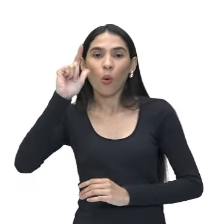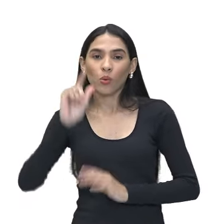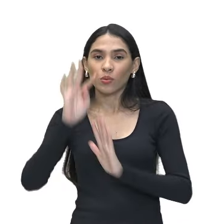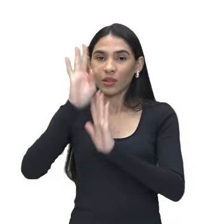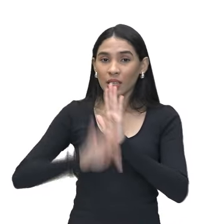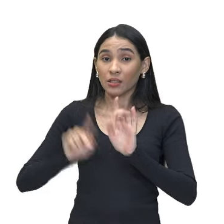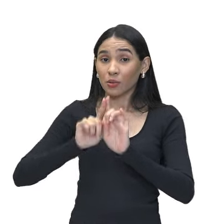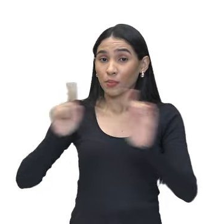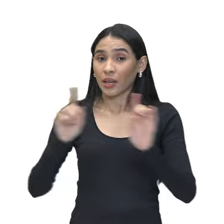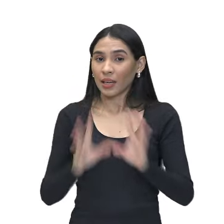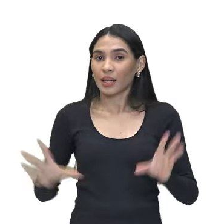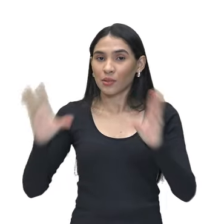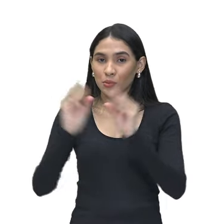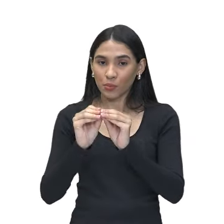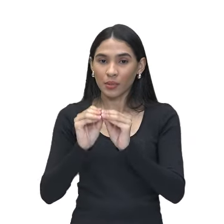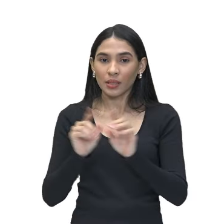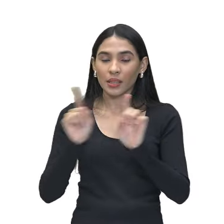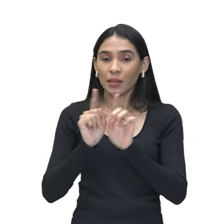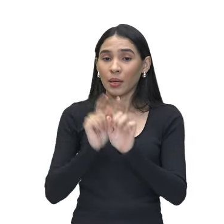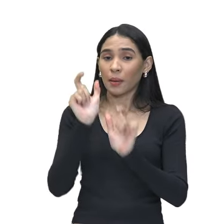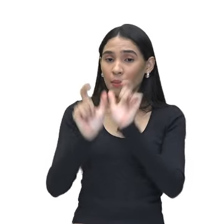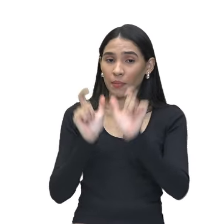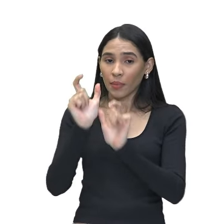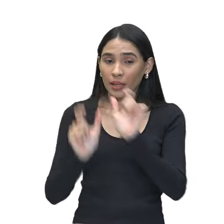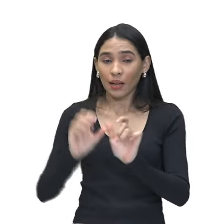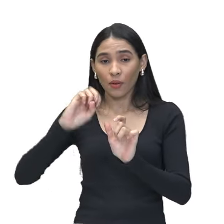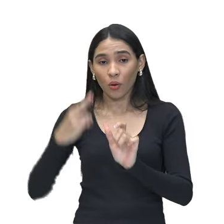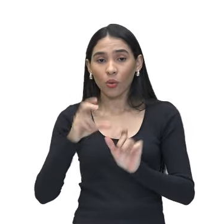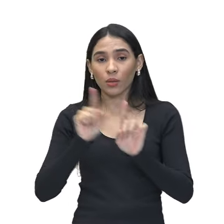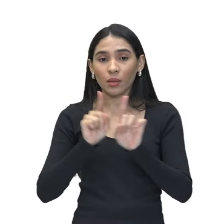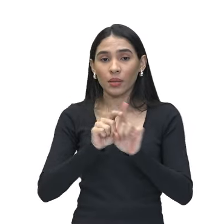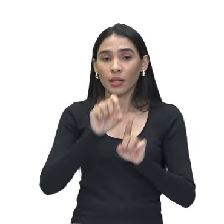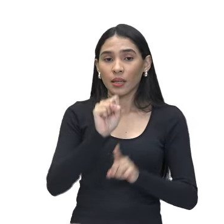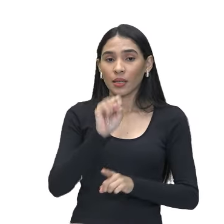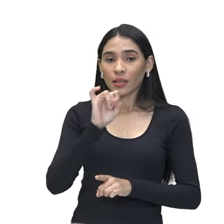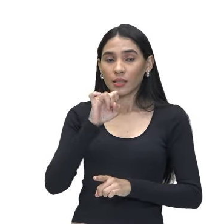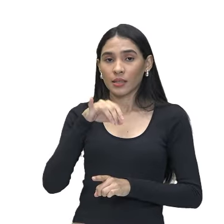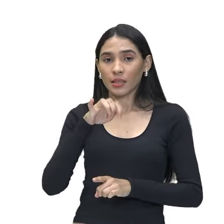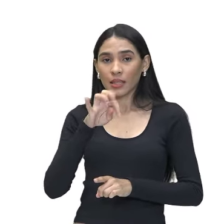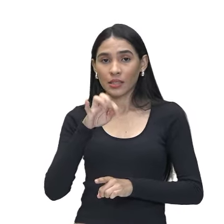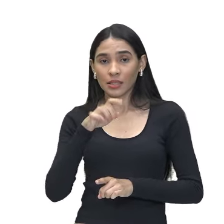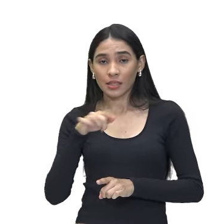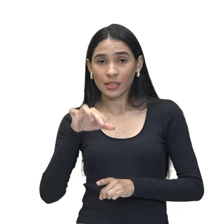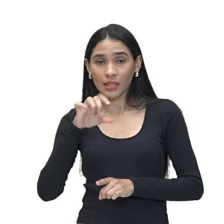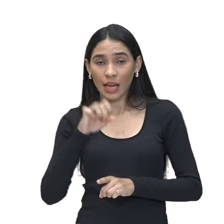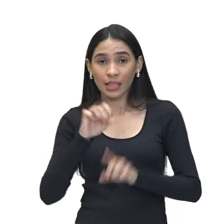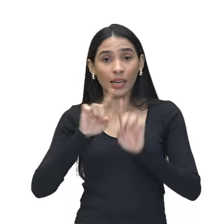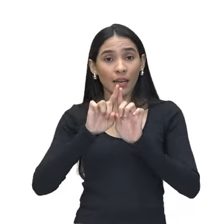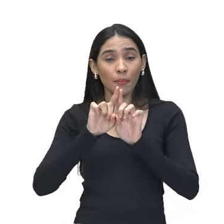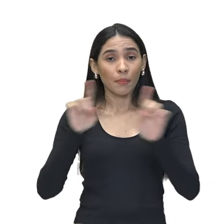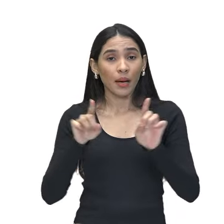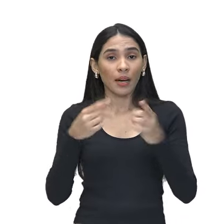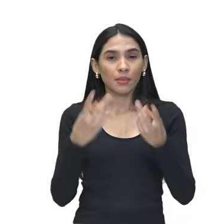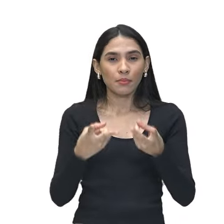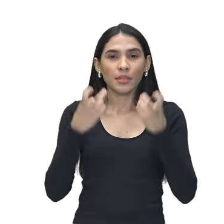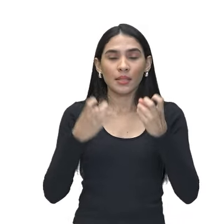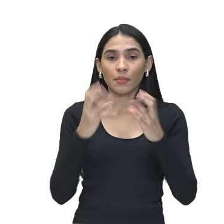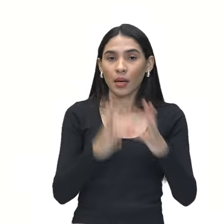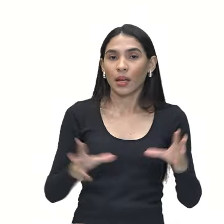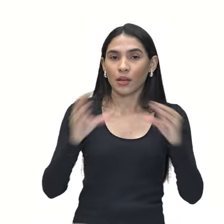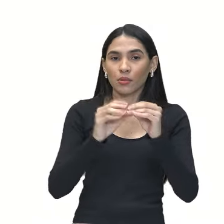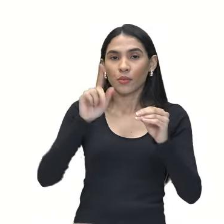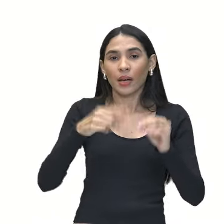resumida, abreviada ou sintetizada. Então, neste conceito aqui, nós apresentamos justamente a